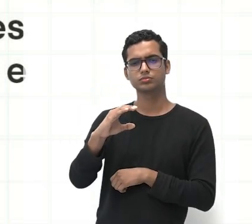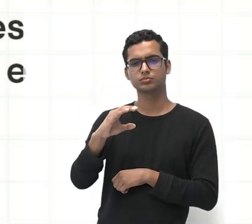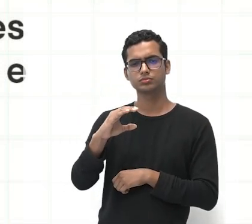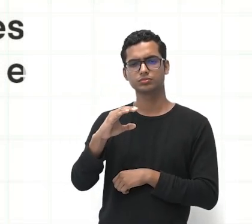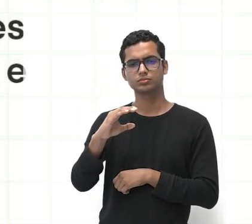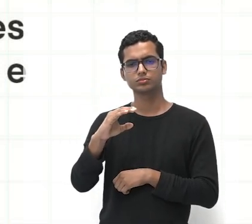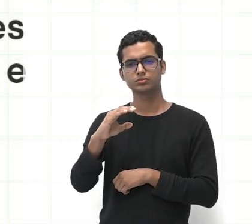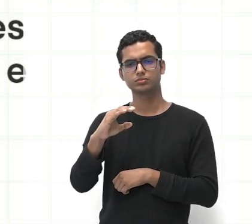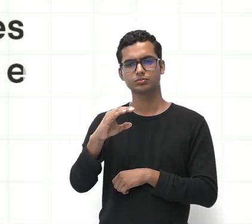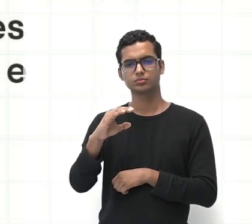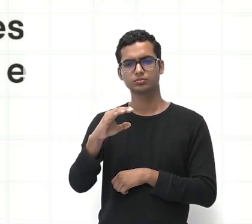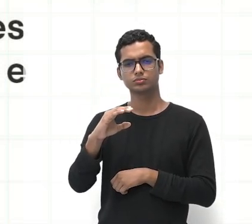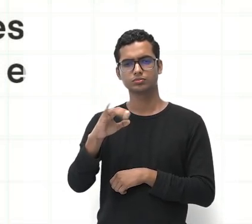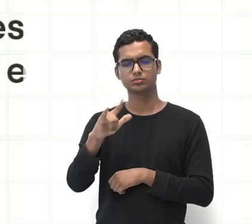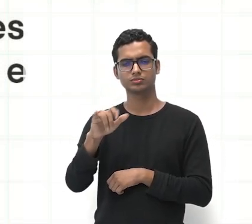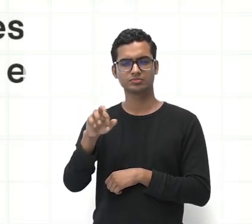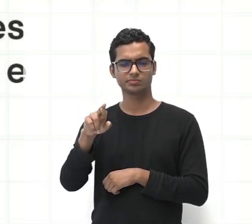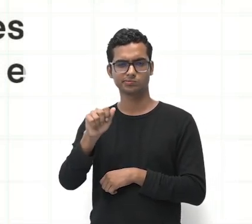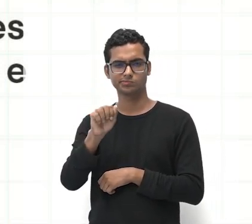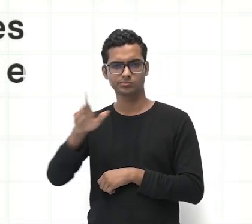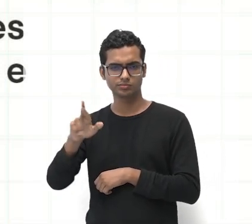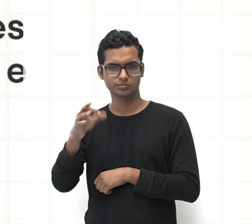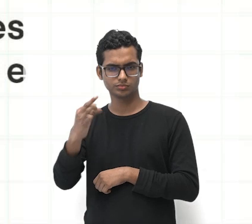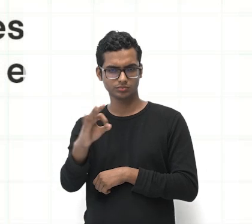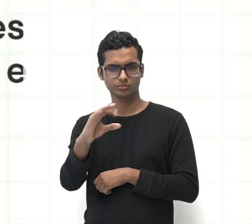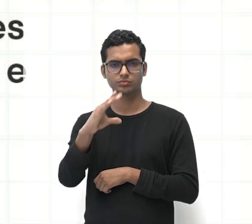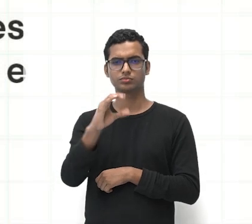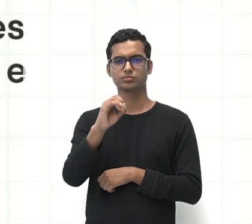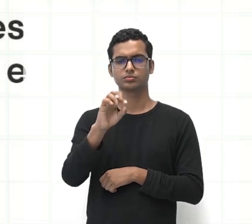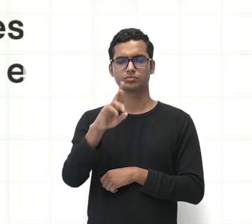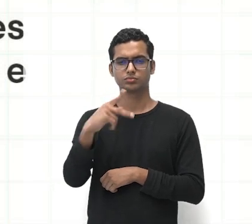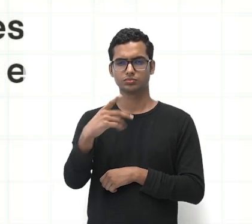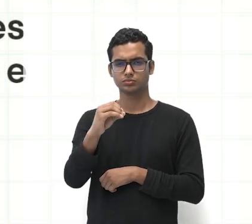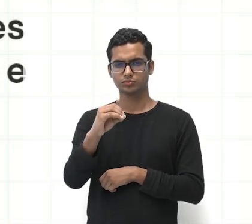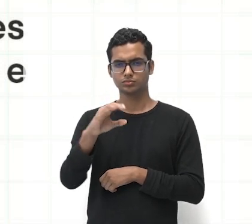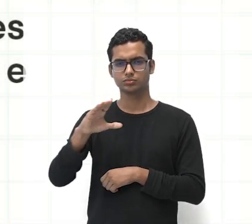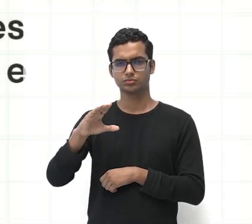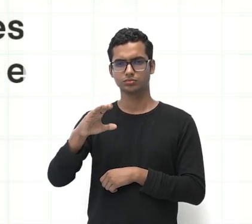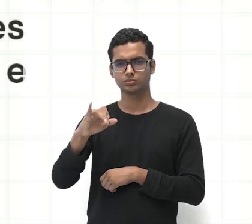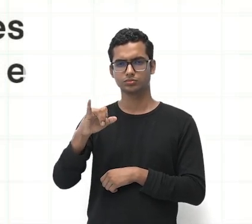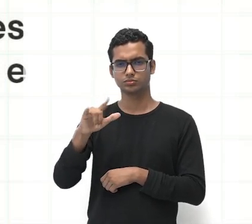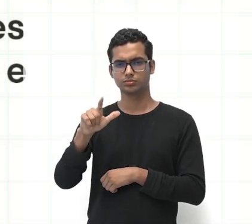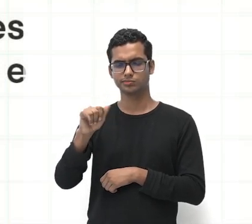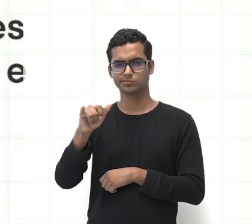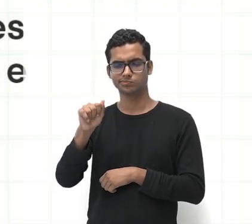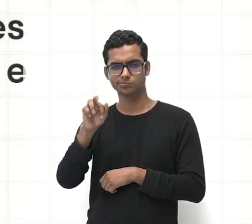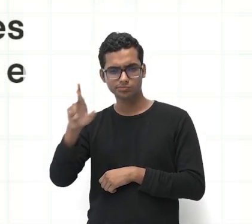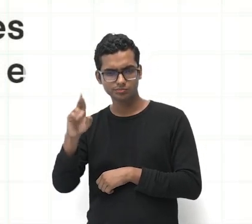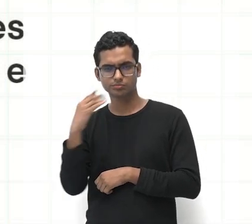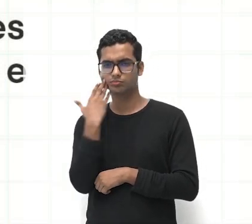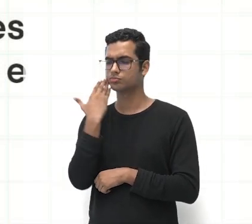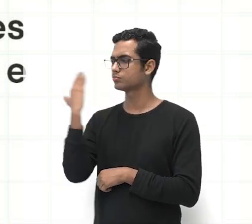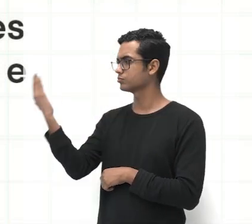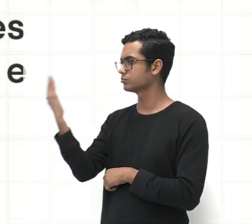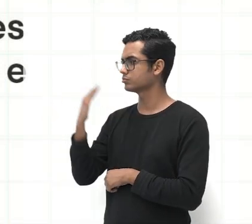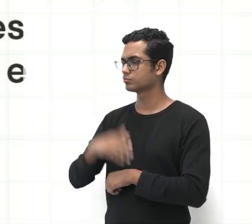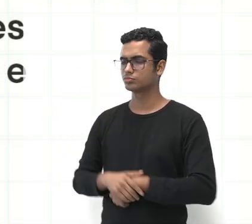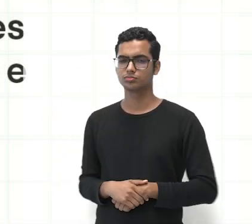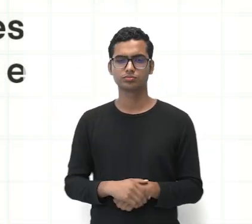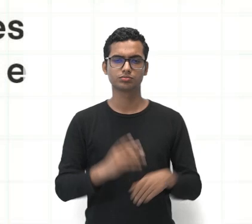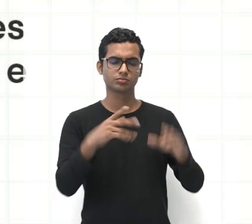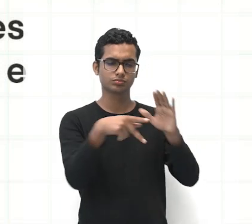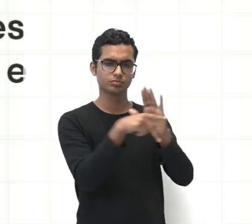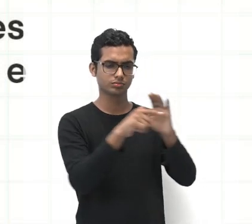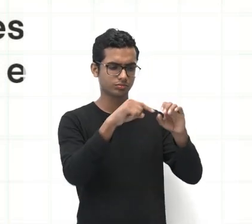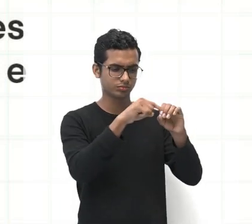duas partes forma a túnica vascular. O corpo ciliar, aliás, essa parte toda da